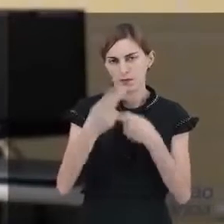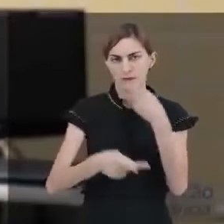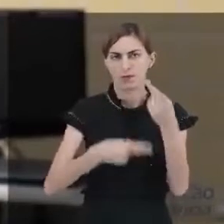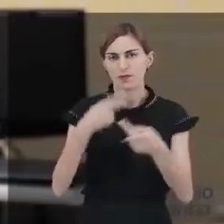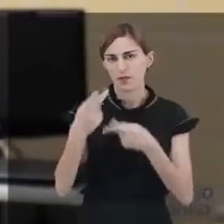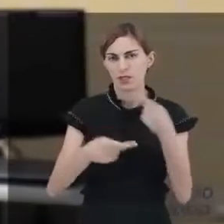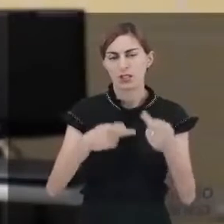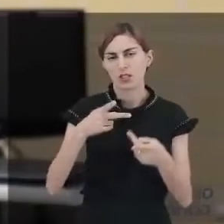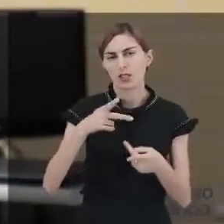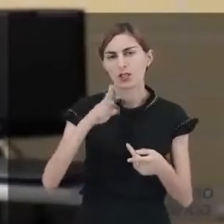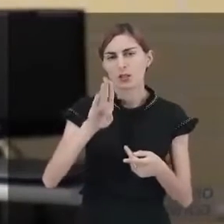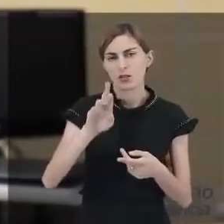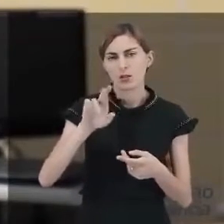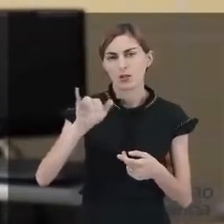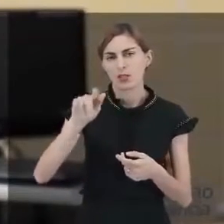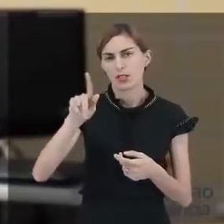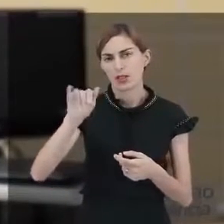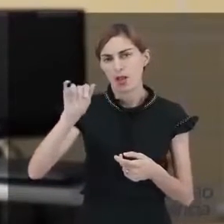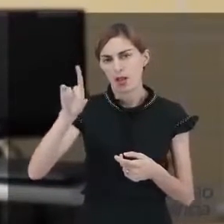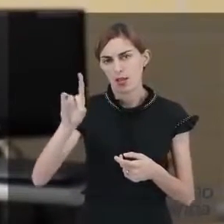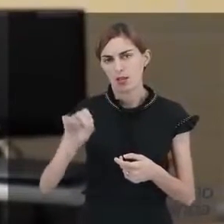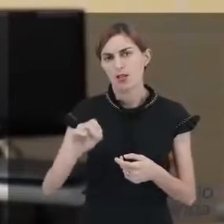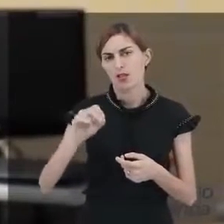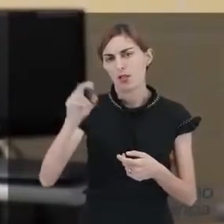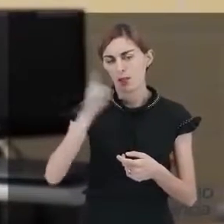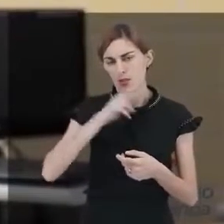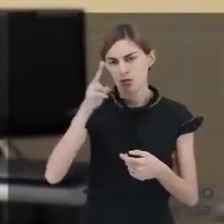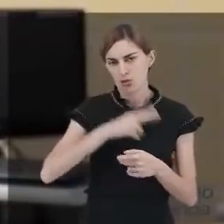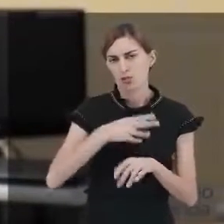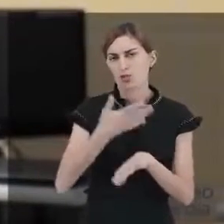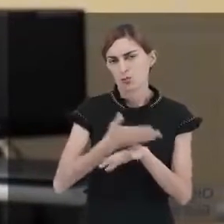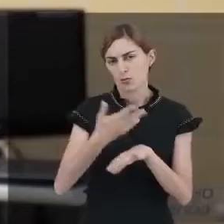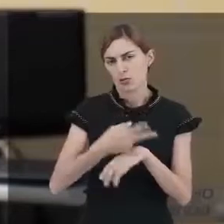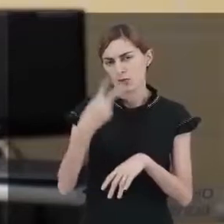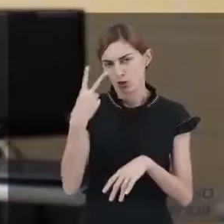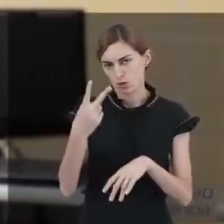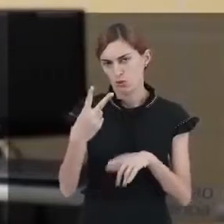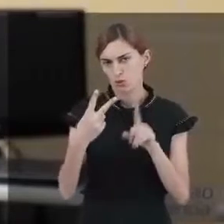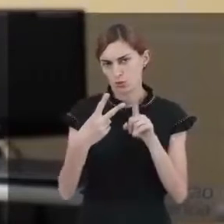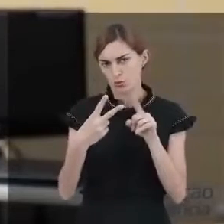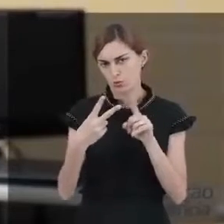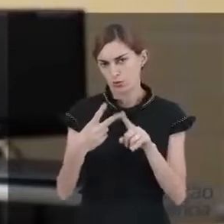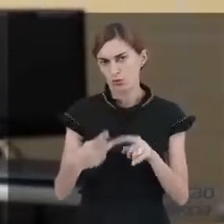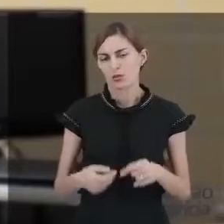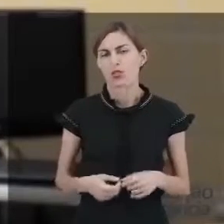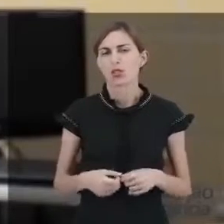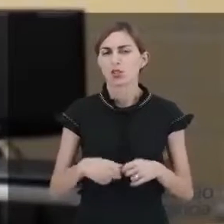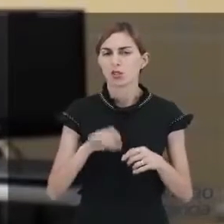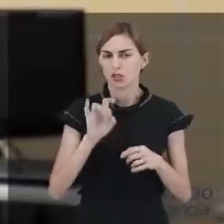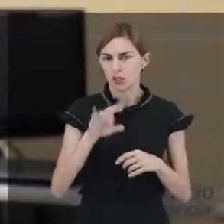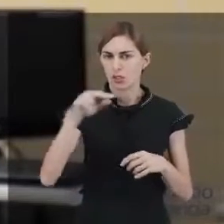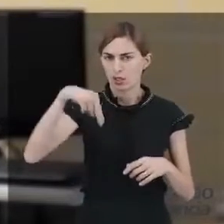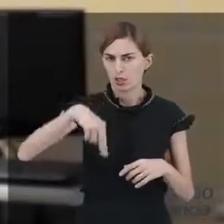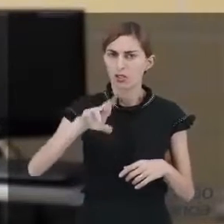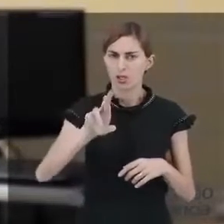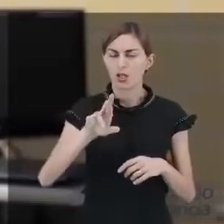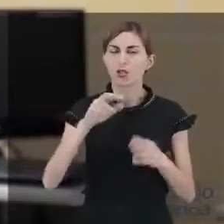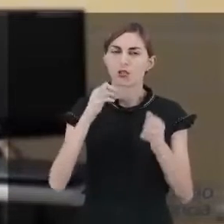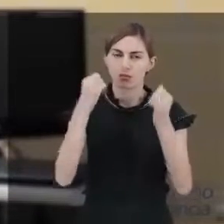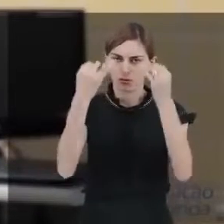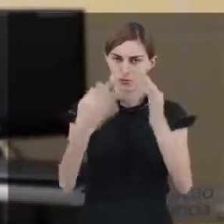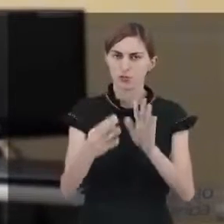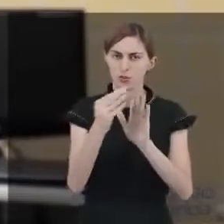brigada de emergência, no competência 2. Sobre as classes do fogo, né? A NR coloca lá